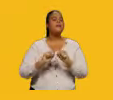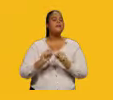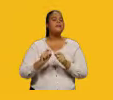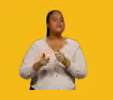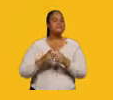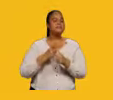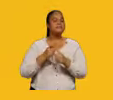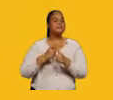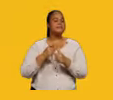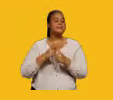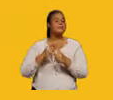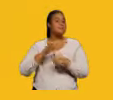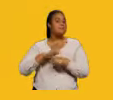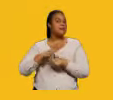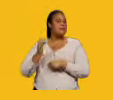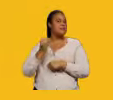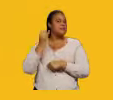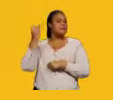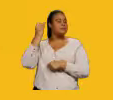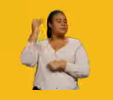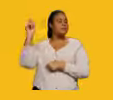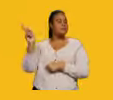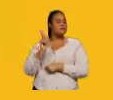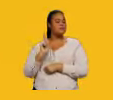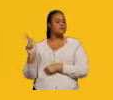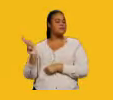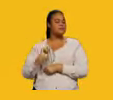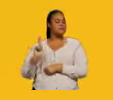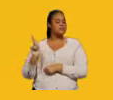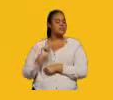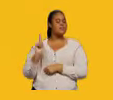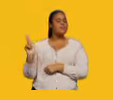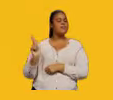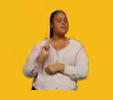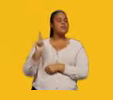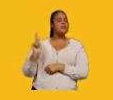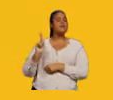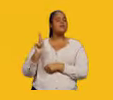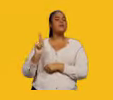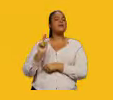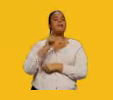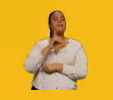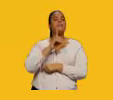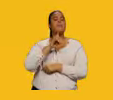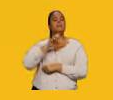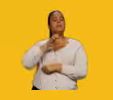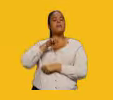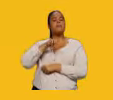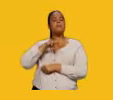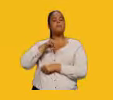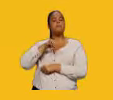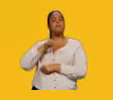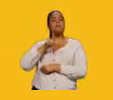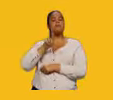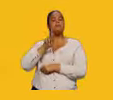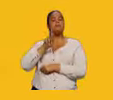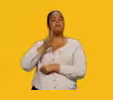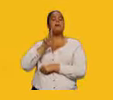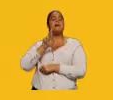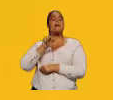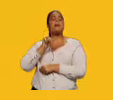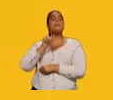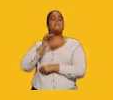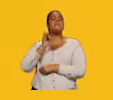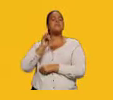os principais conceitos demográficos o que que é isso a demografia é a ciência